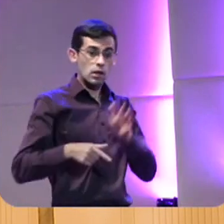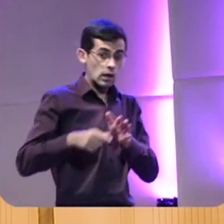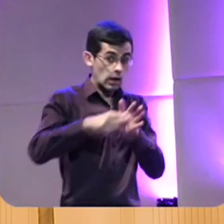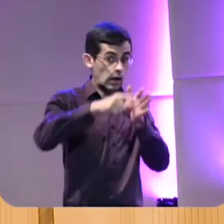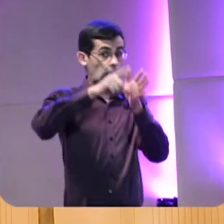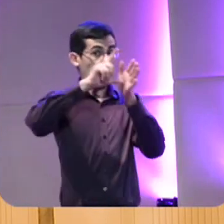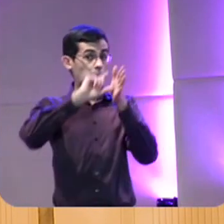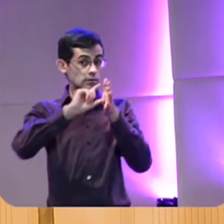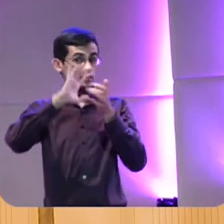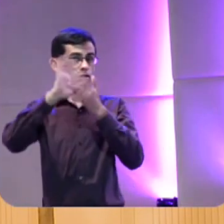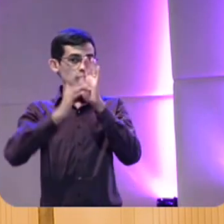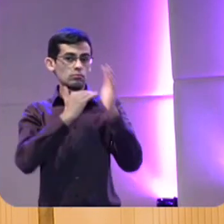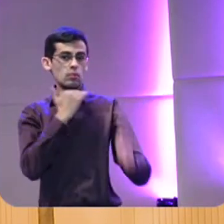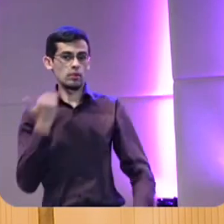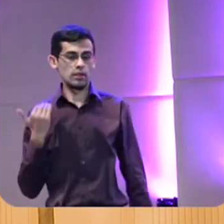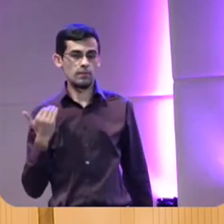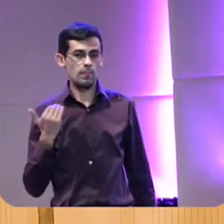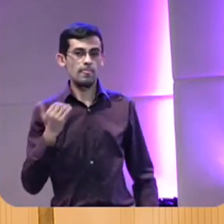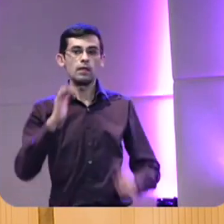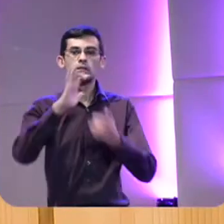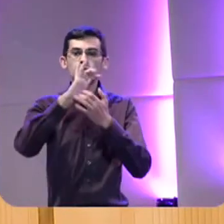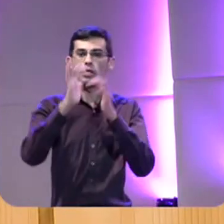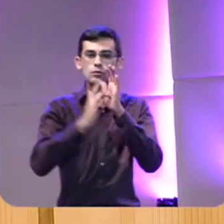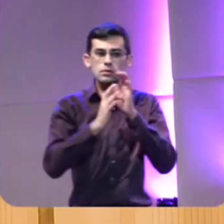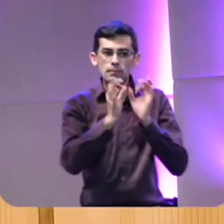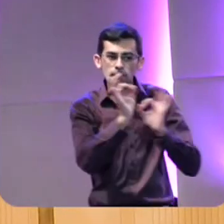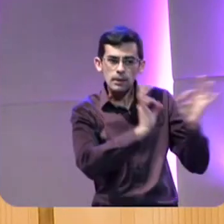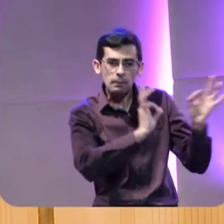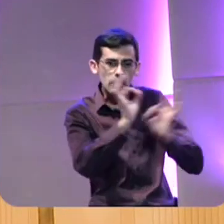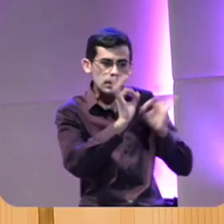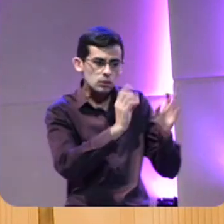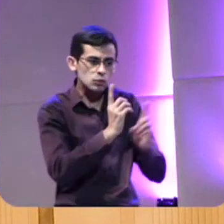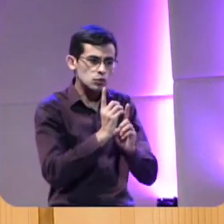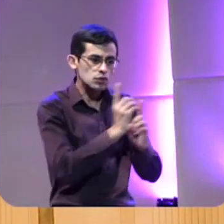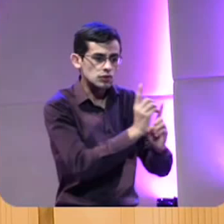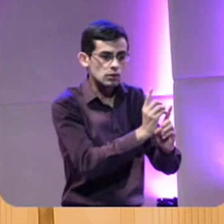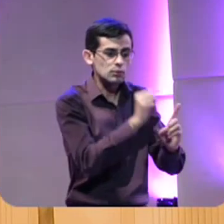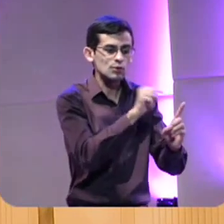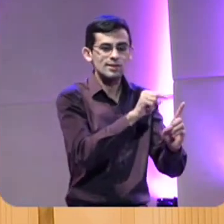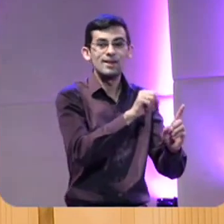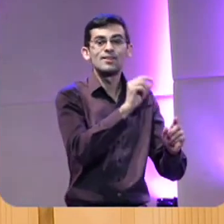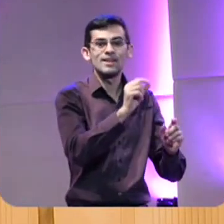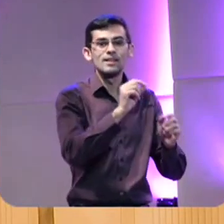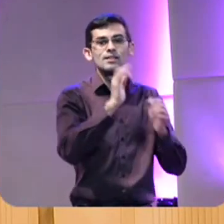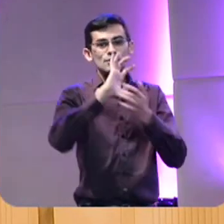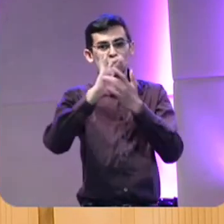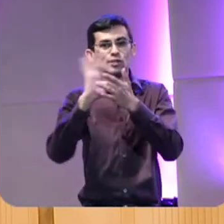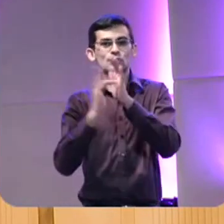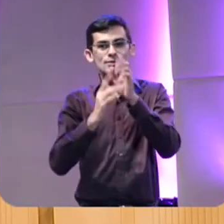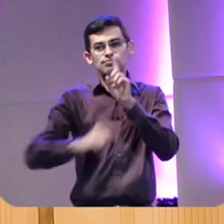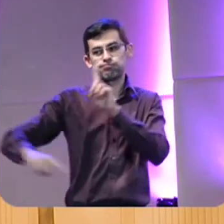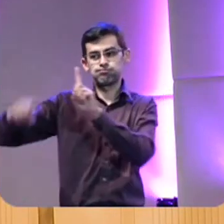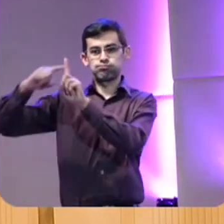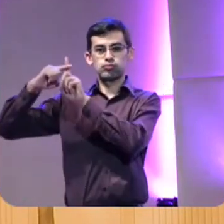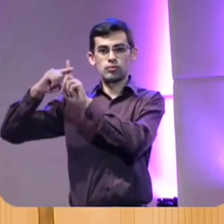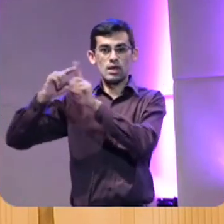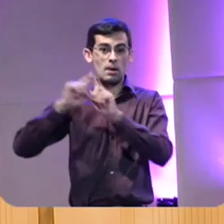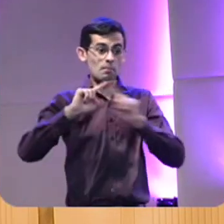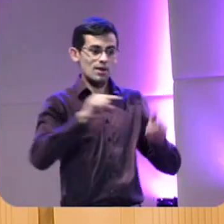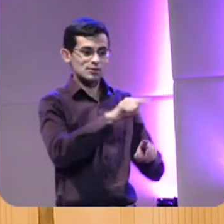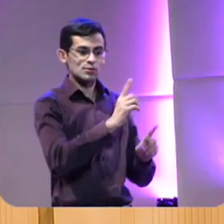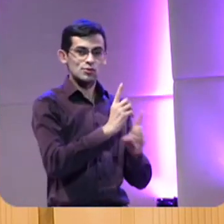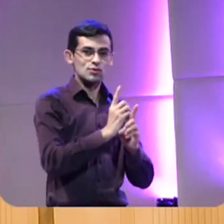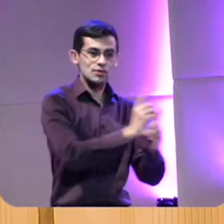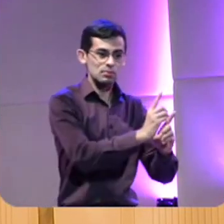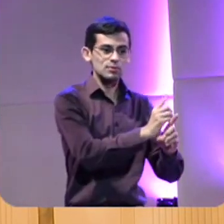da sua morte. Jesus estava preparando os seus discípulos para a cruz. Ele iria para a cruz, mas os seus discípulos iam